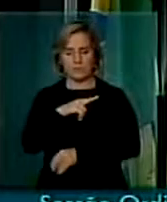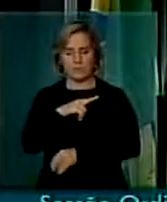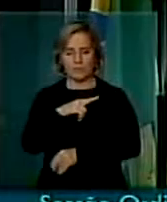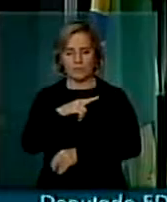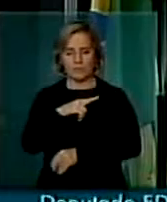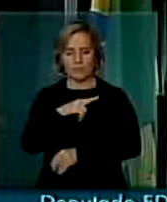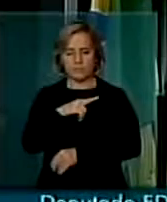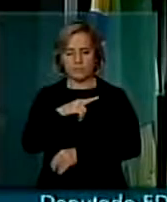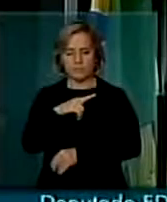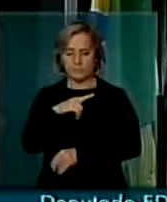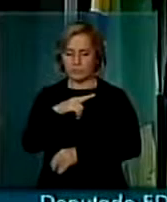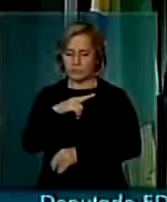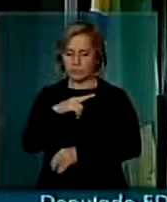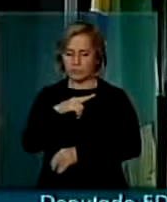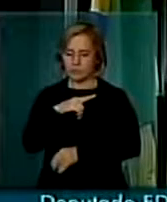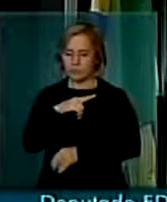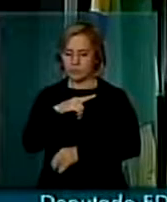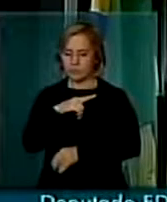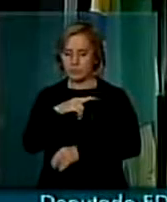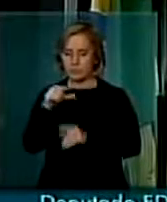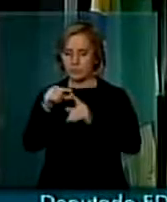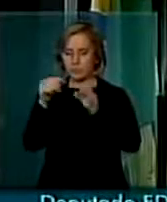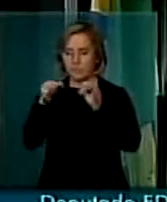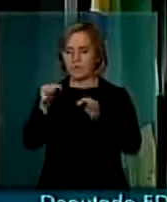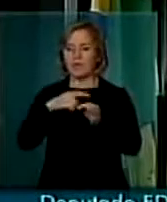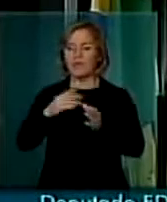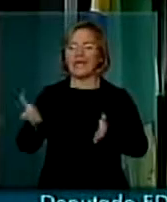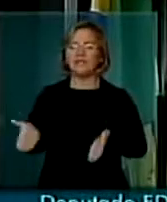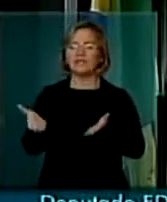ter um certo incentivo,